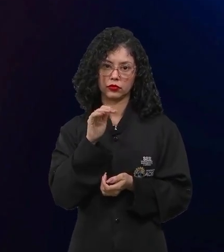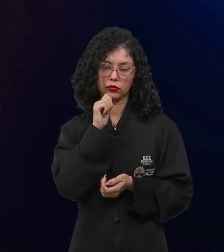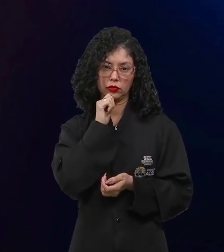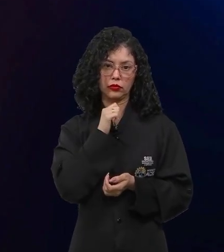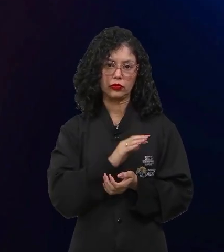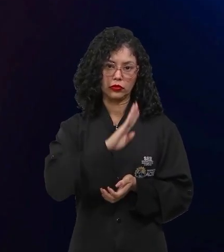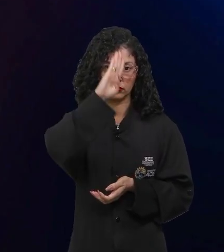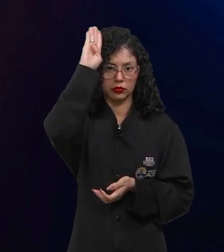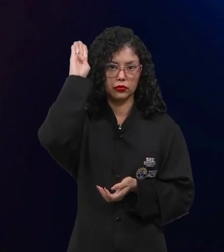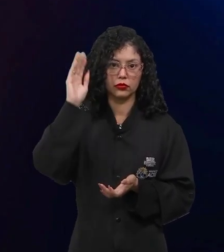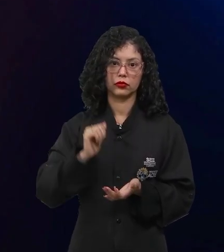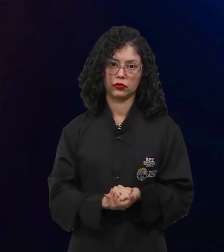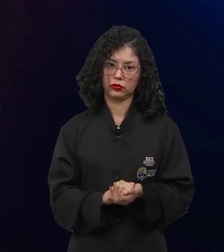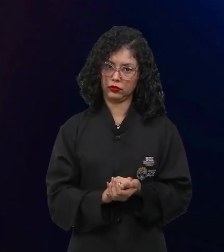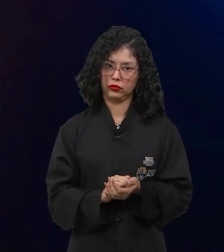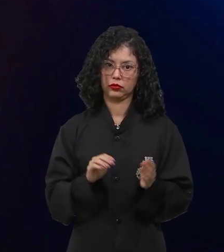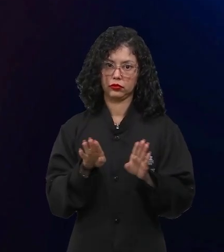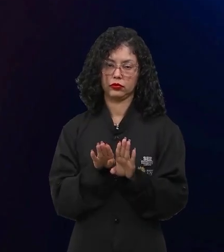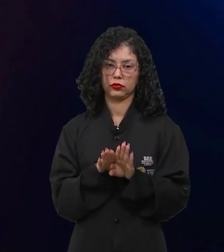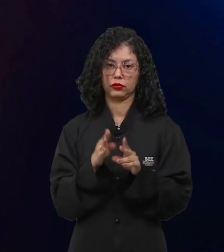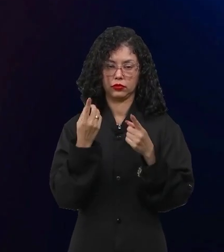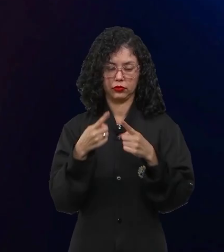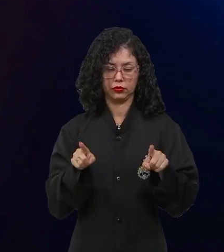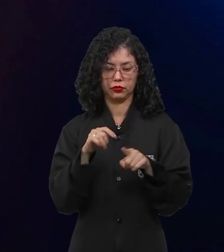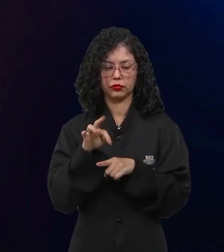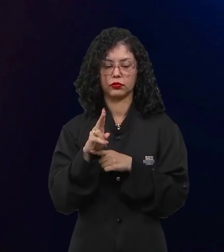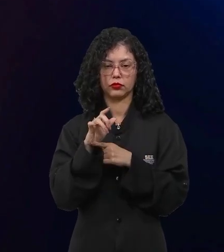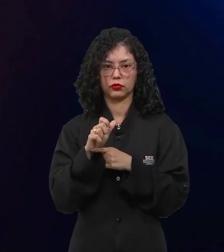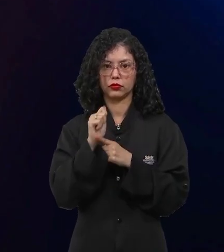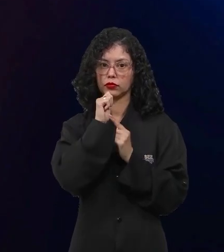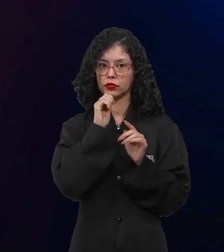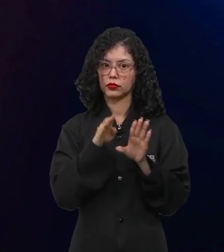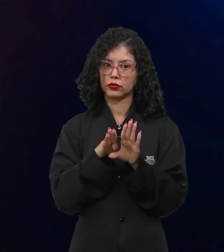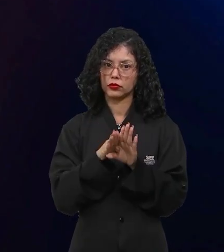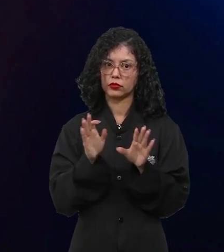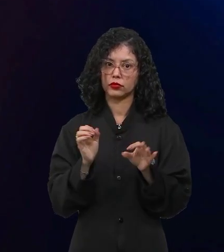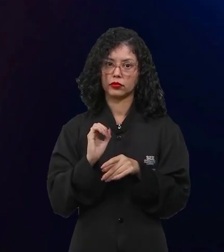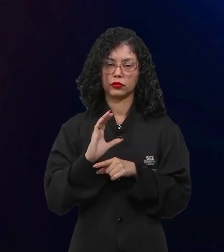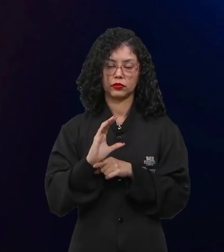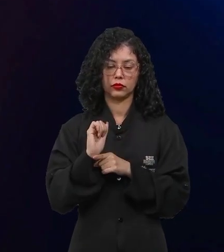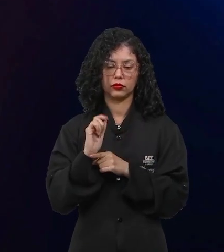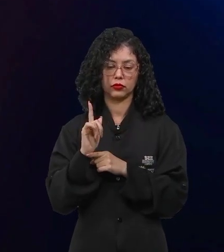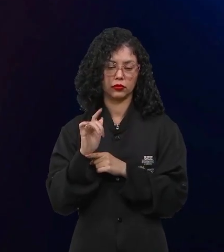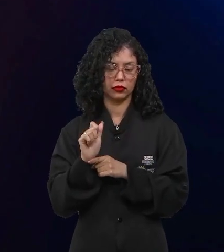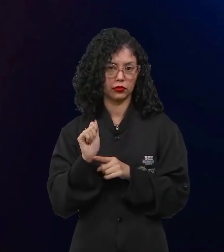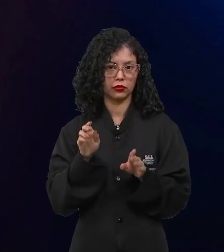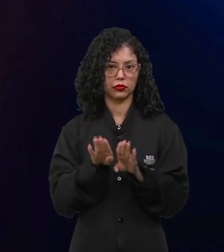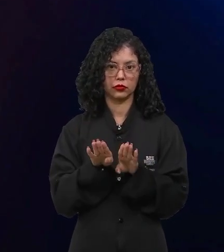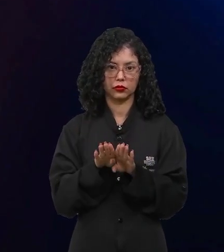Então, esse vasto corpo de melodias, a capela,